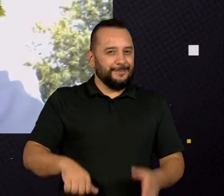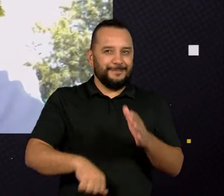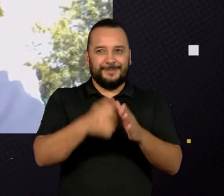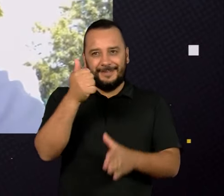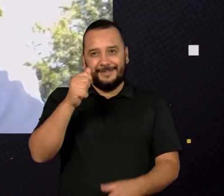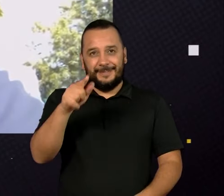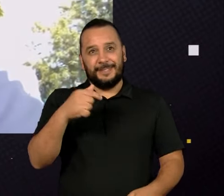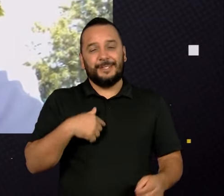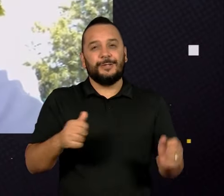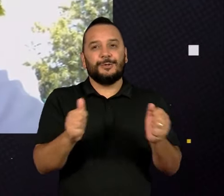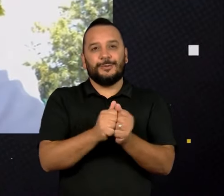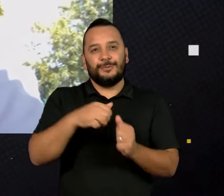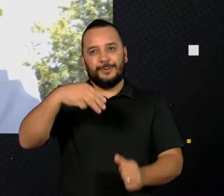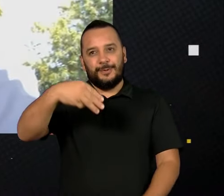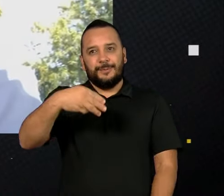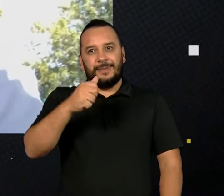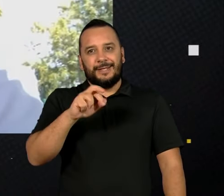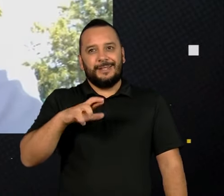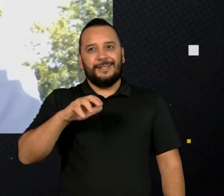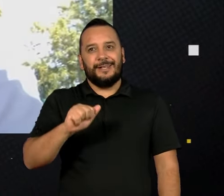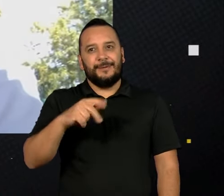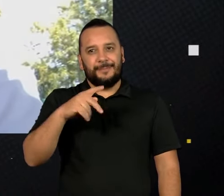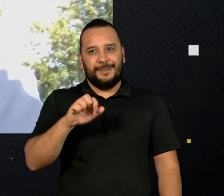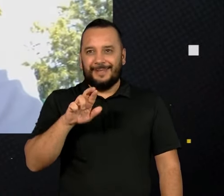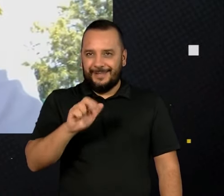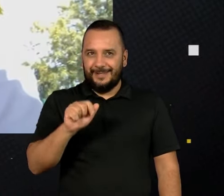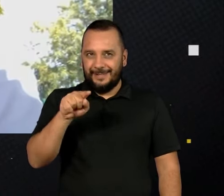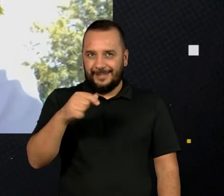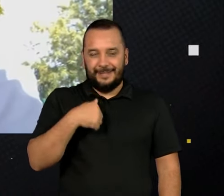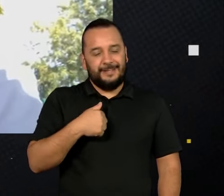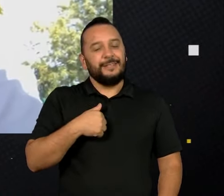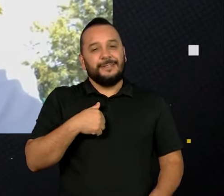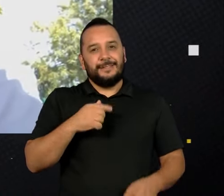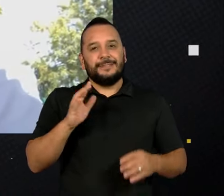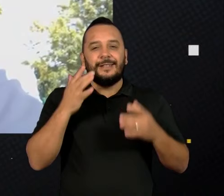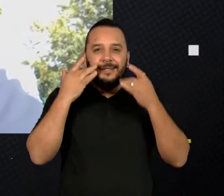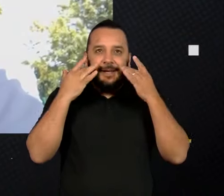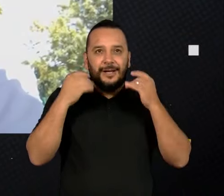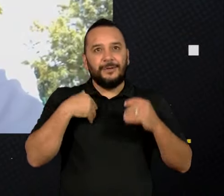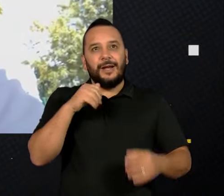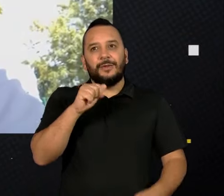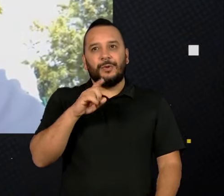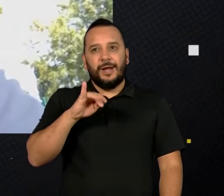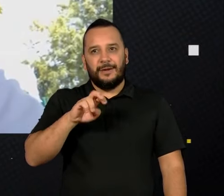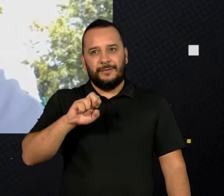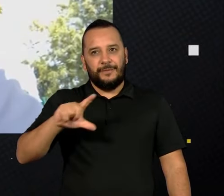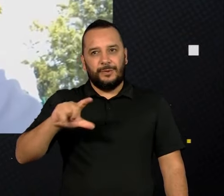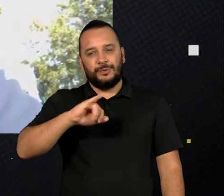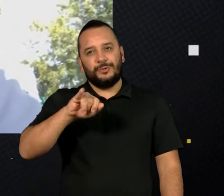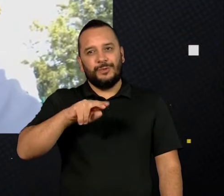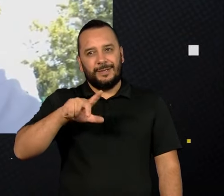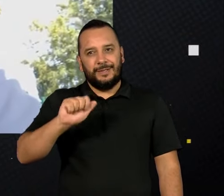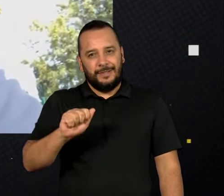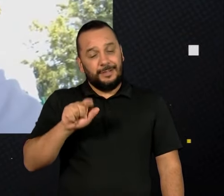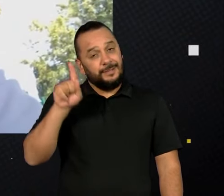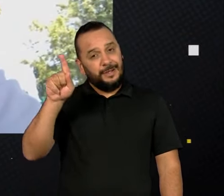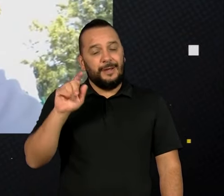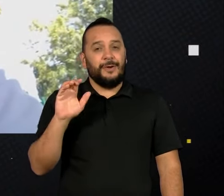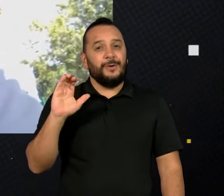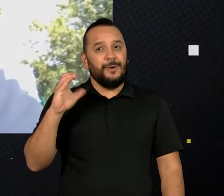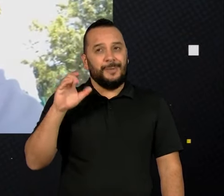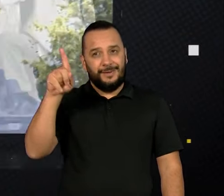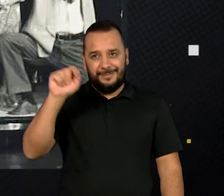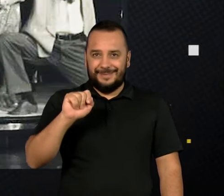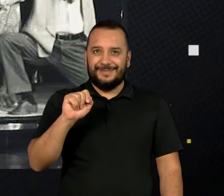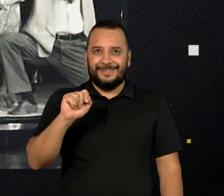lado da Marília Pêra, fazendo Adorável Júlia no Copacabana Palace. Foi a primeira peça profissional que eu assisti na